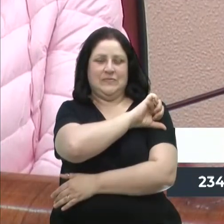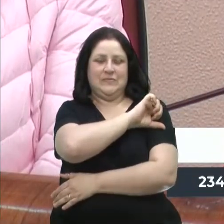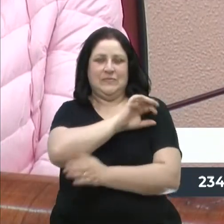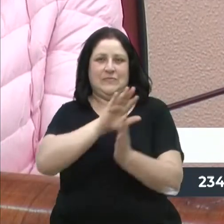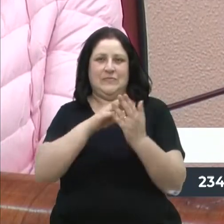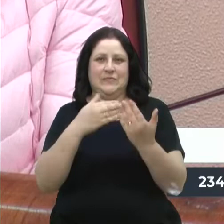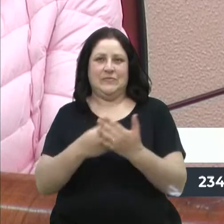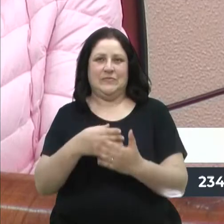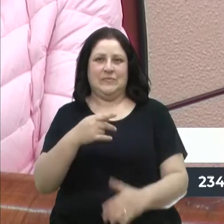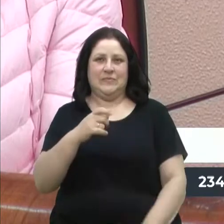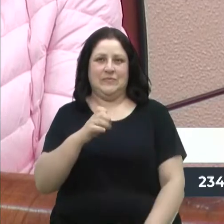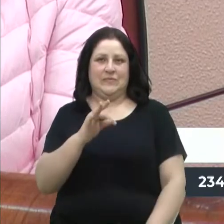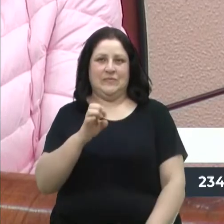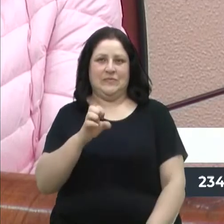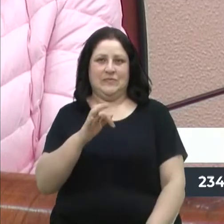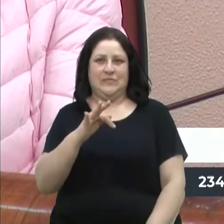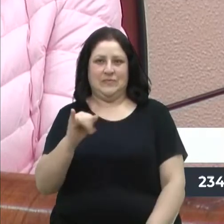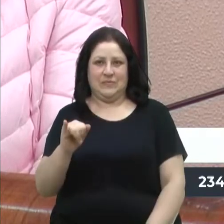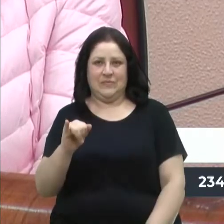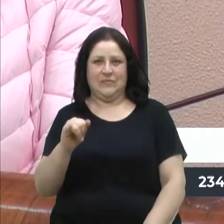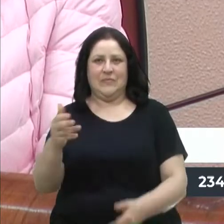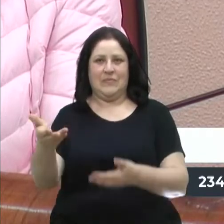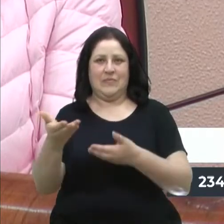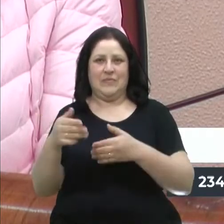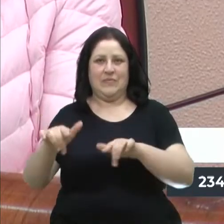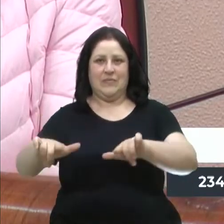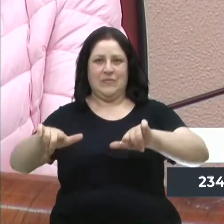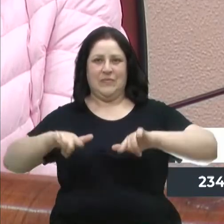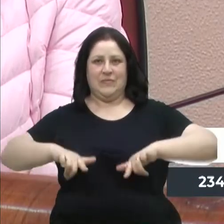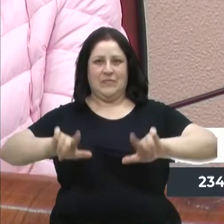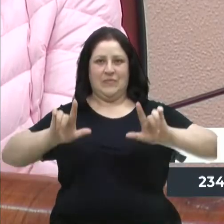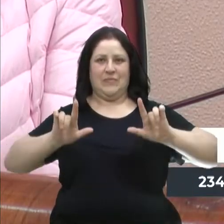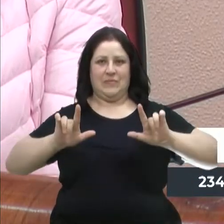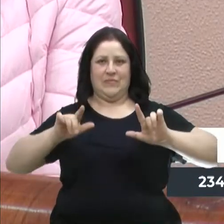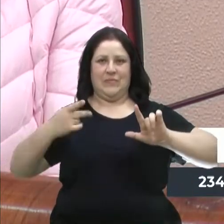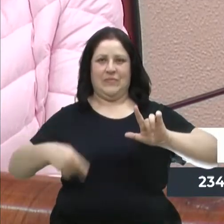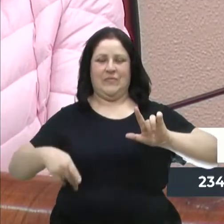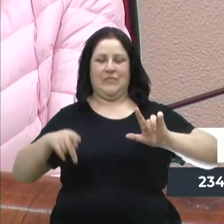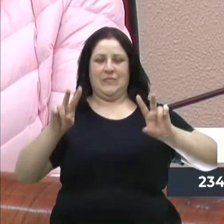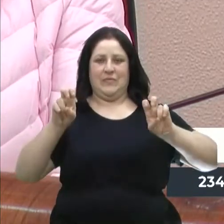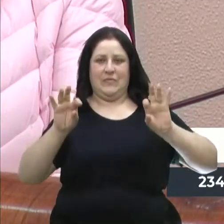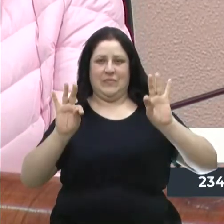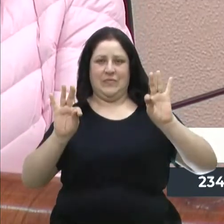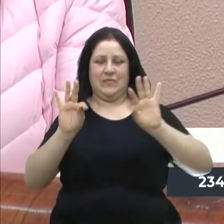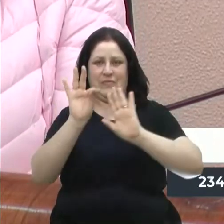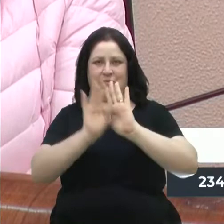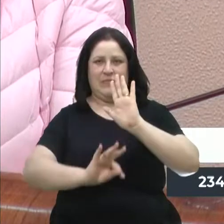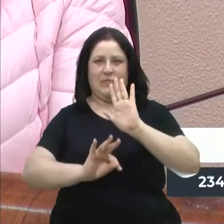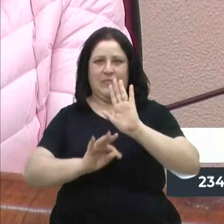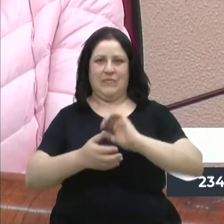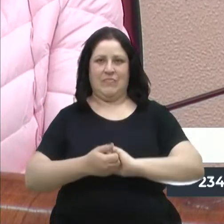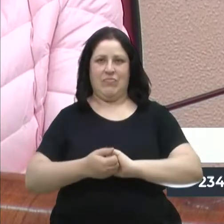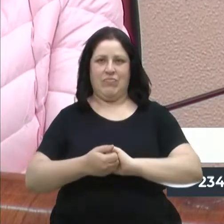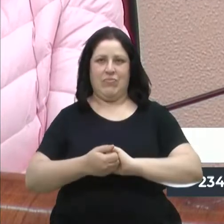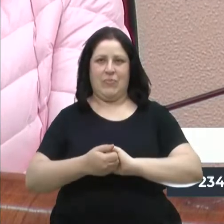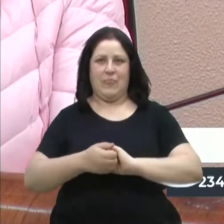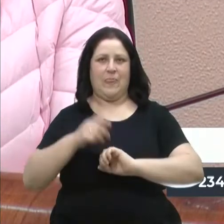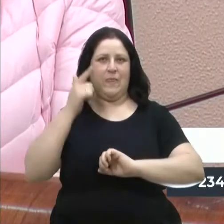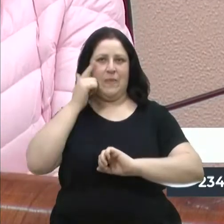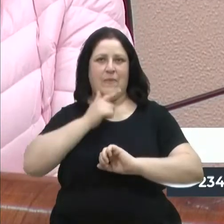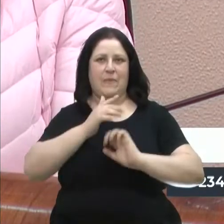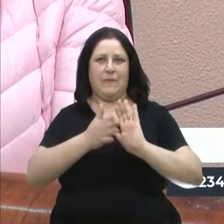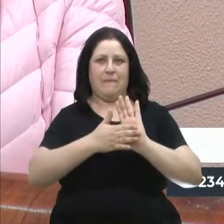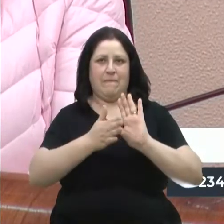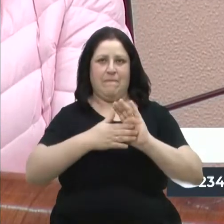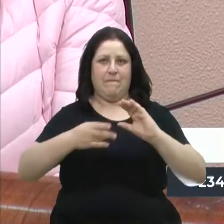Vereadores de Caxias do Sul com o seguinte teor a Câmara Municipal de Caxias do Sul por proposição do vereador Lucas canhatto